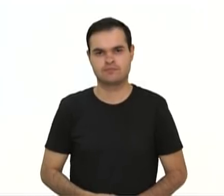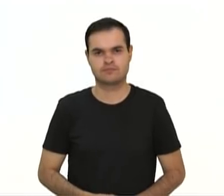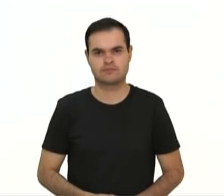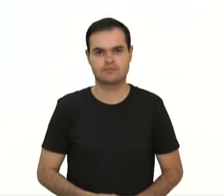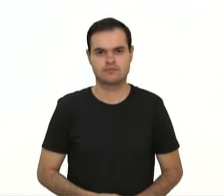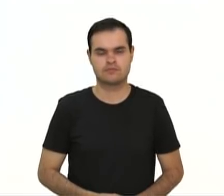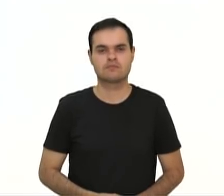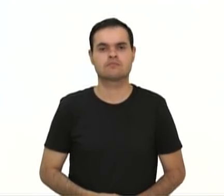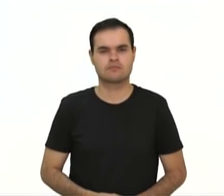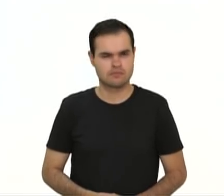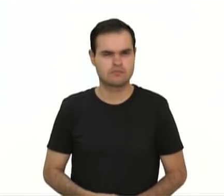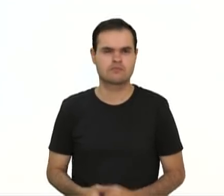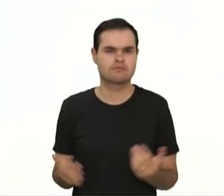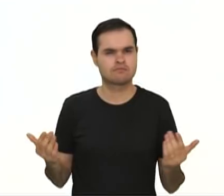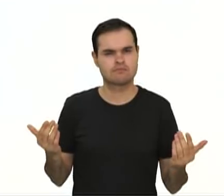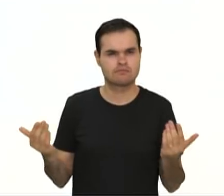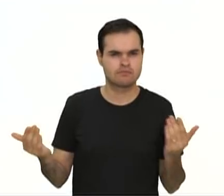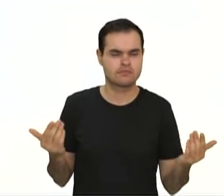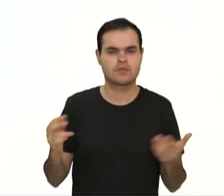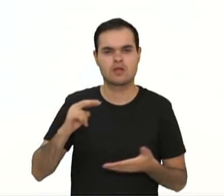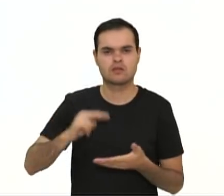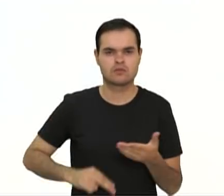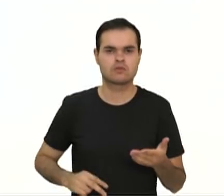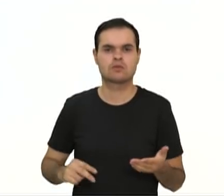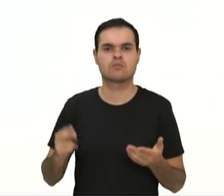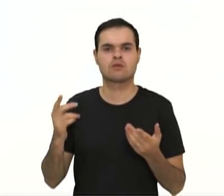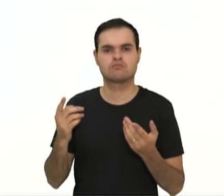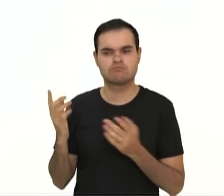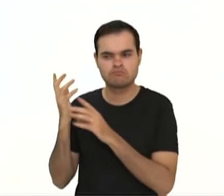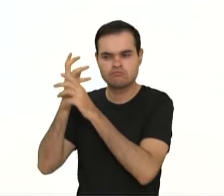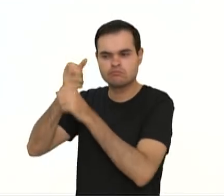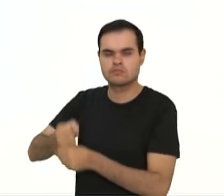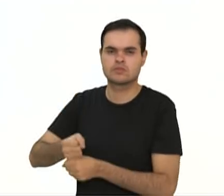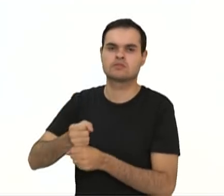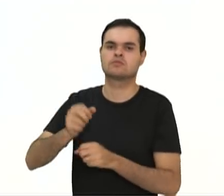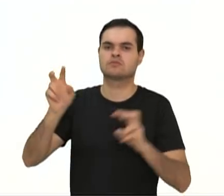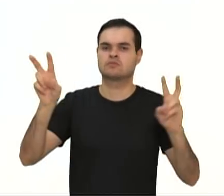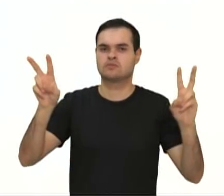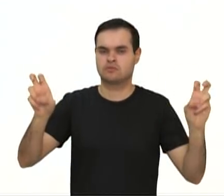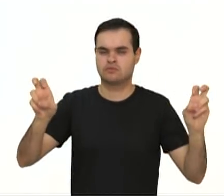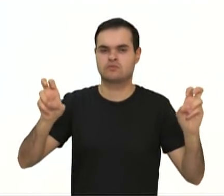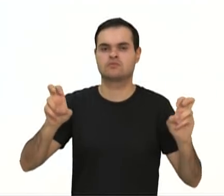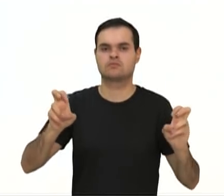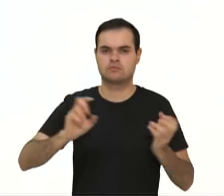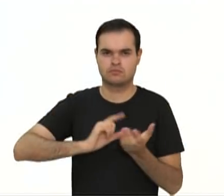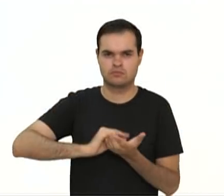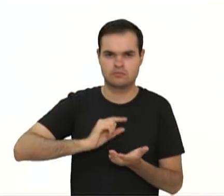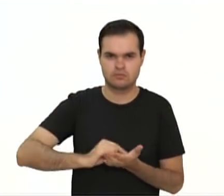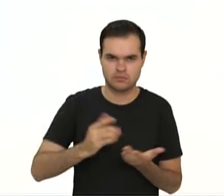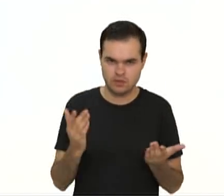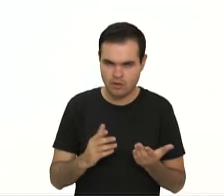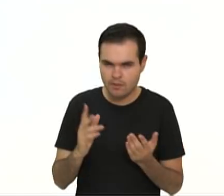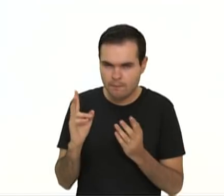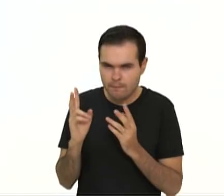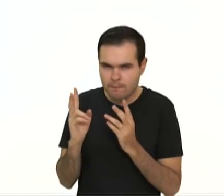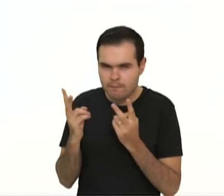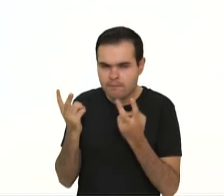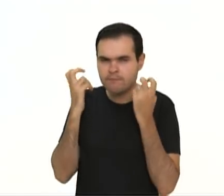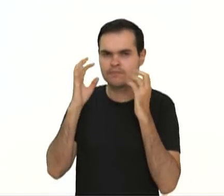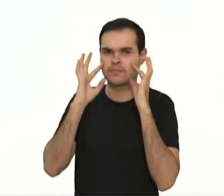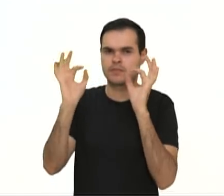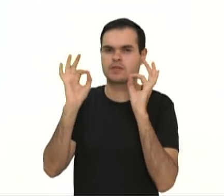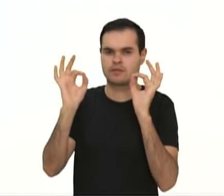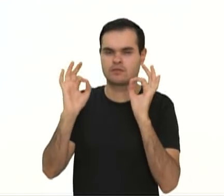Com base nisso, nós fazemos a leitura para retomar o assunto do artigo, mas agora comece a prestar atenção nos